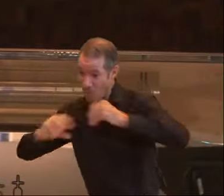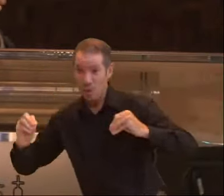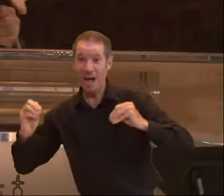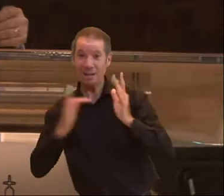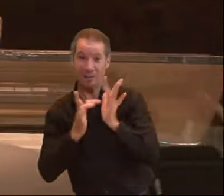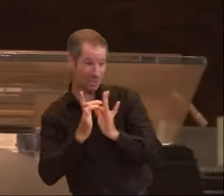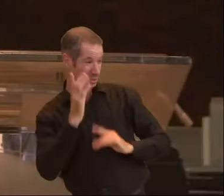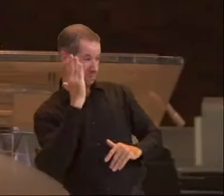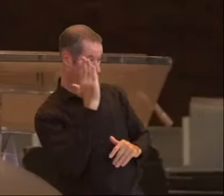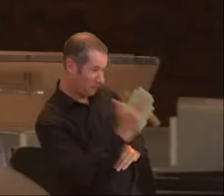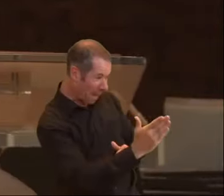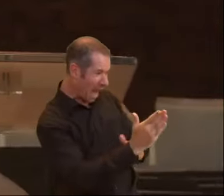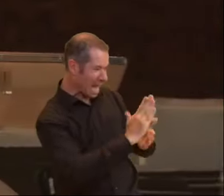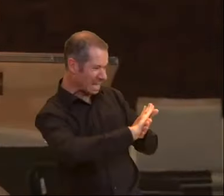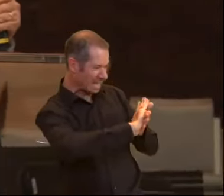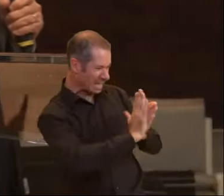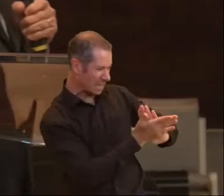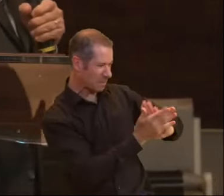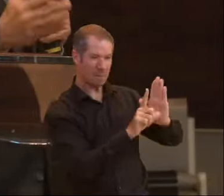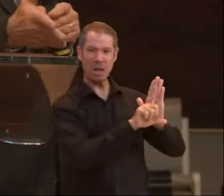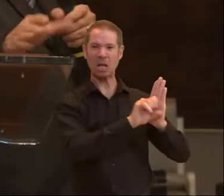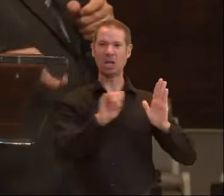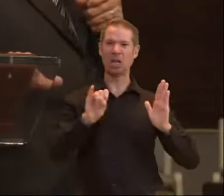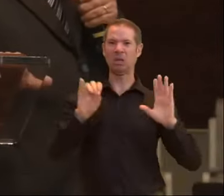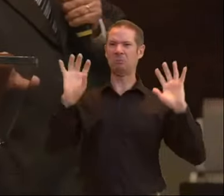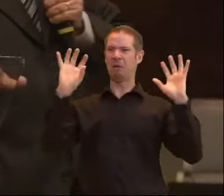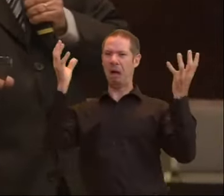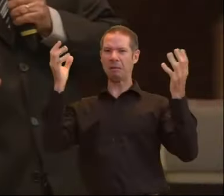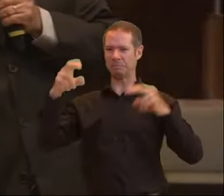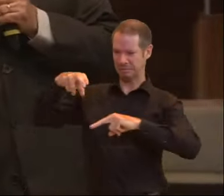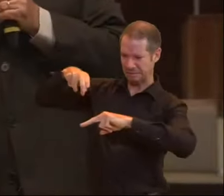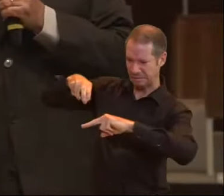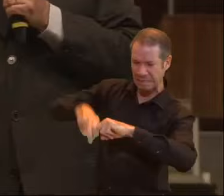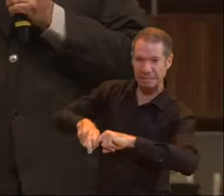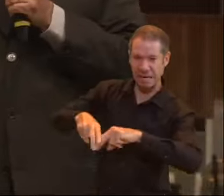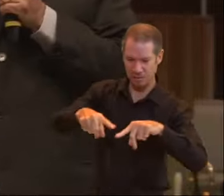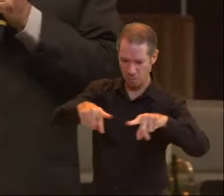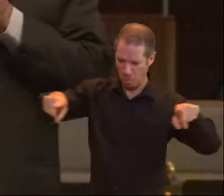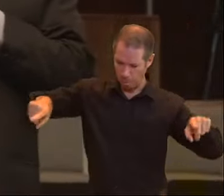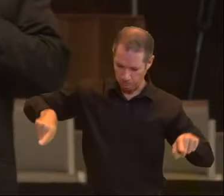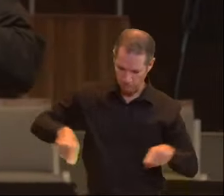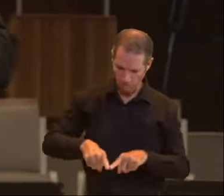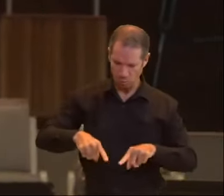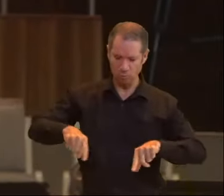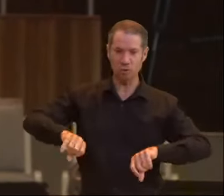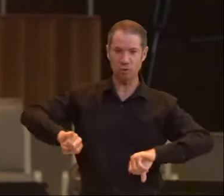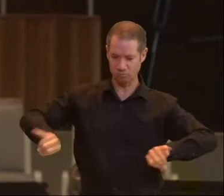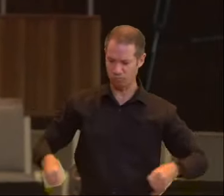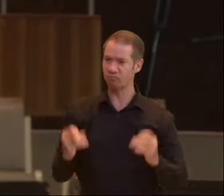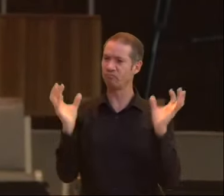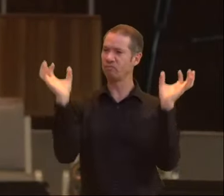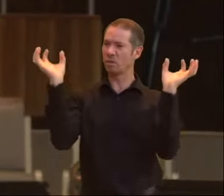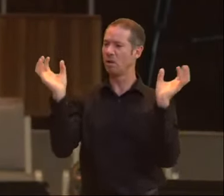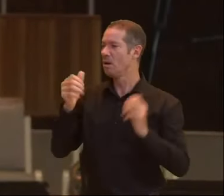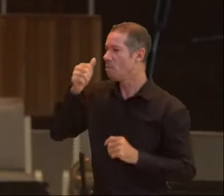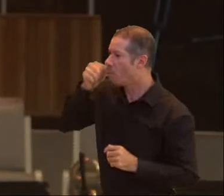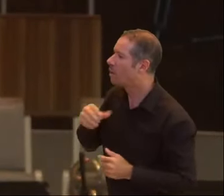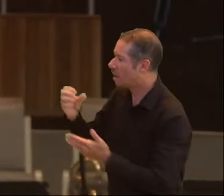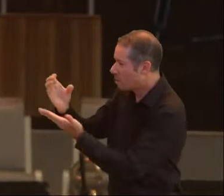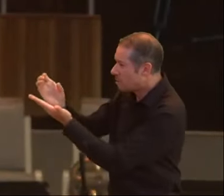Jesus era capaz de quebrar toda a lei cerimonial, sentar-se à beira do poço de Jericó e dizer: mulher, me dá um copo d'água